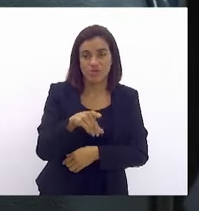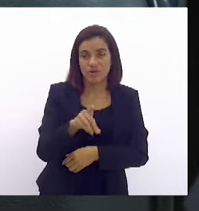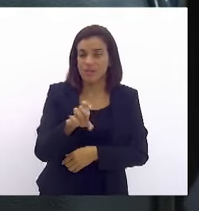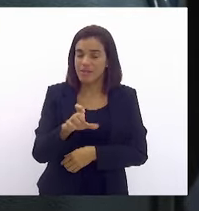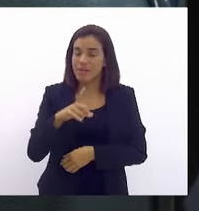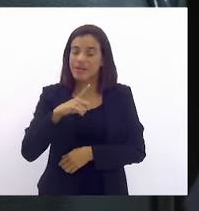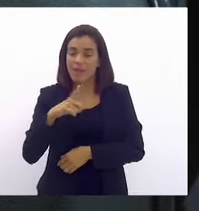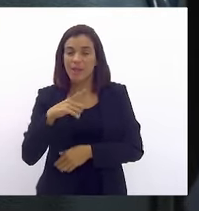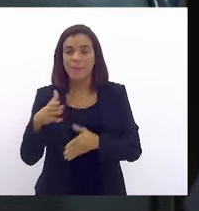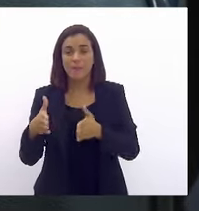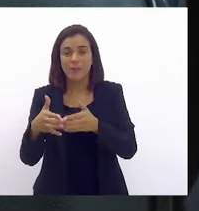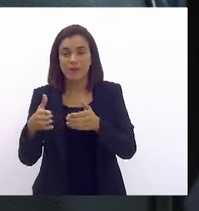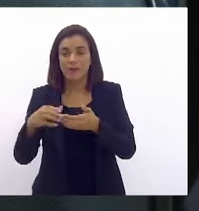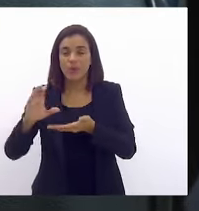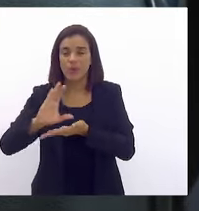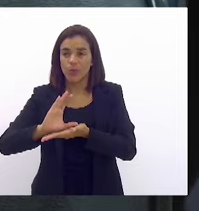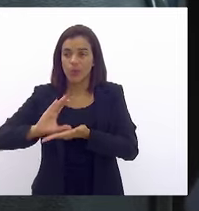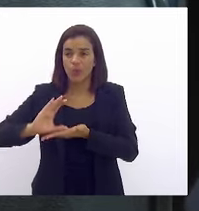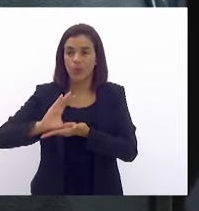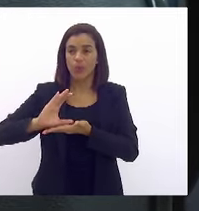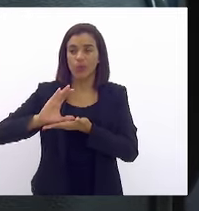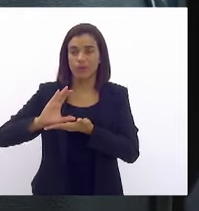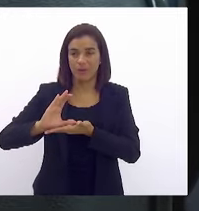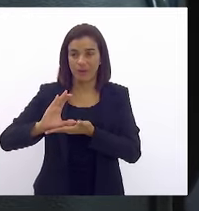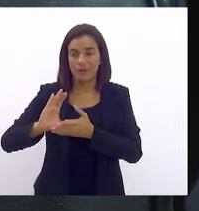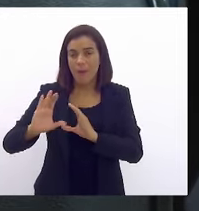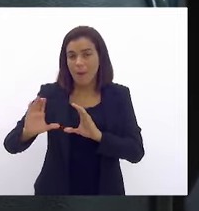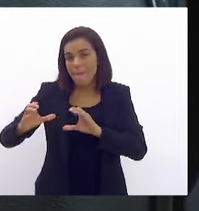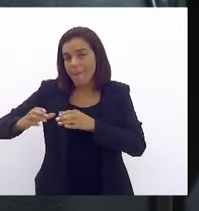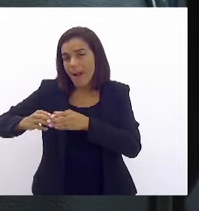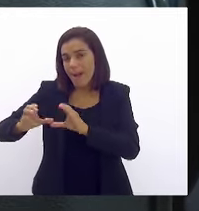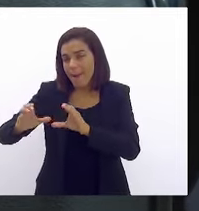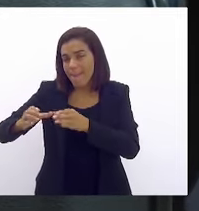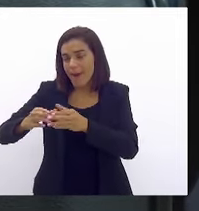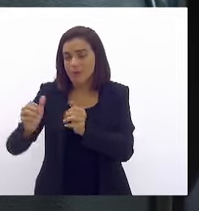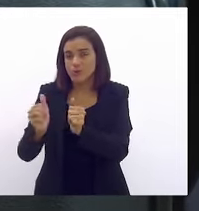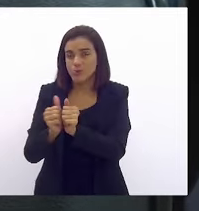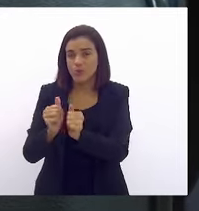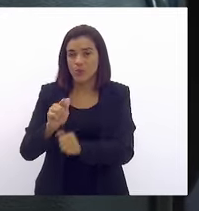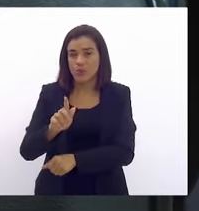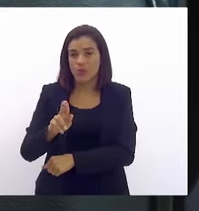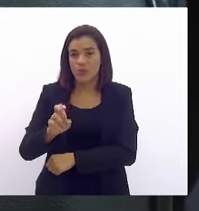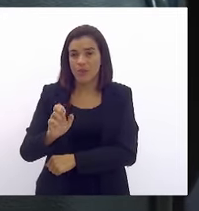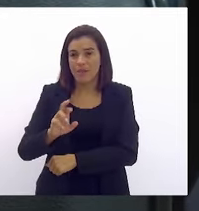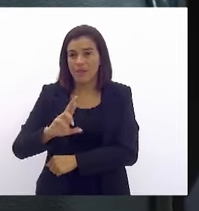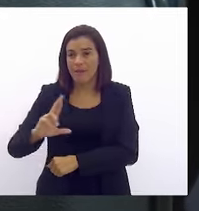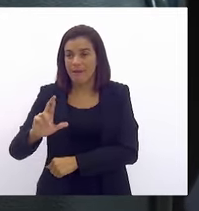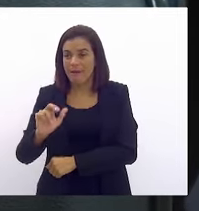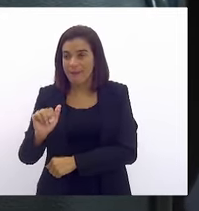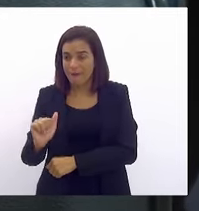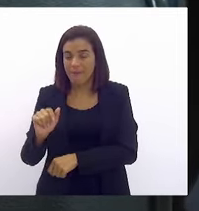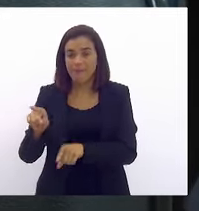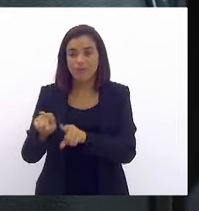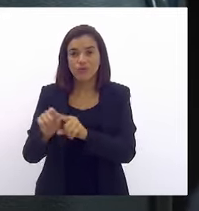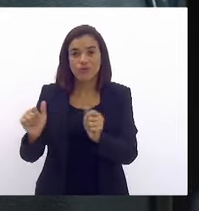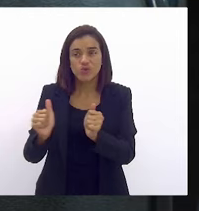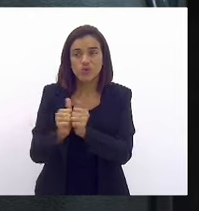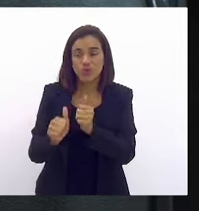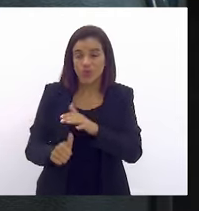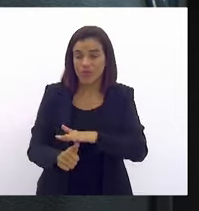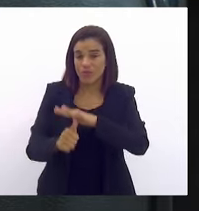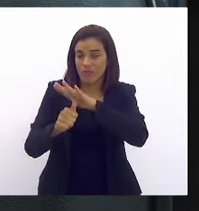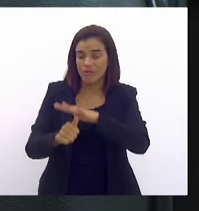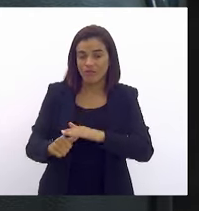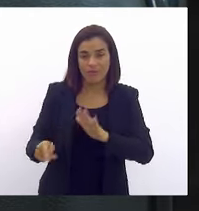A gente vem se reunindo no conselho, junto com o Guerra, junto com o vereador, junto com as lideranças de Maricá.